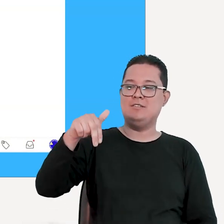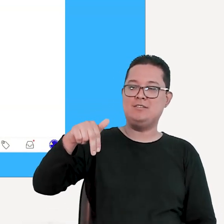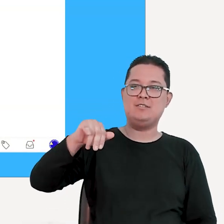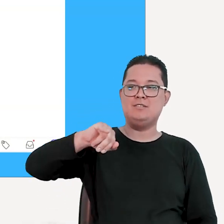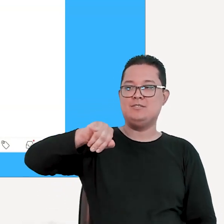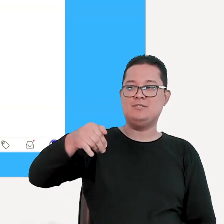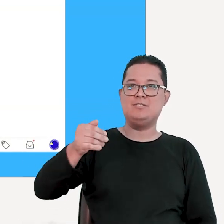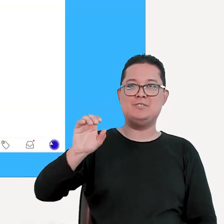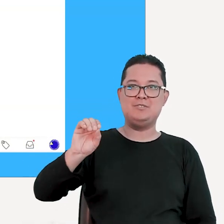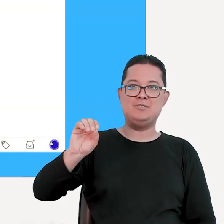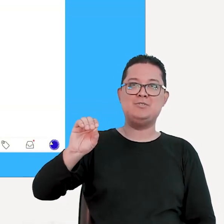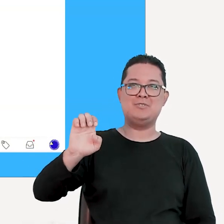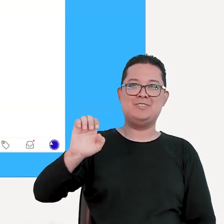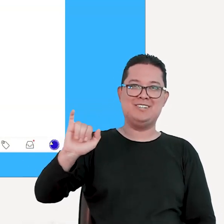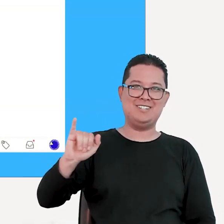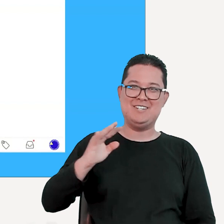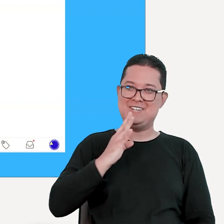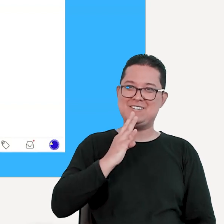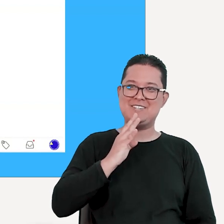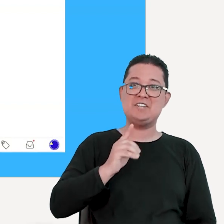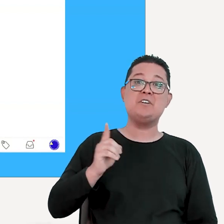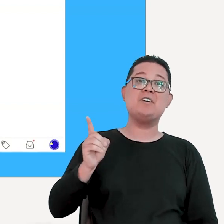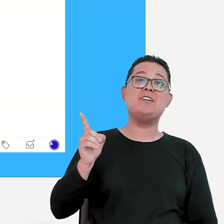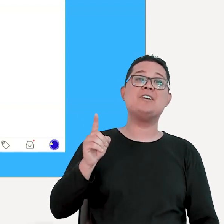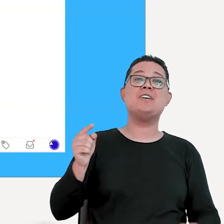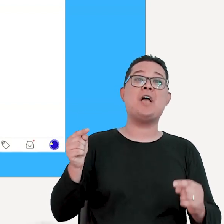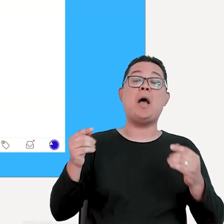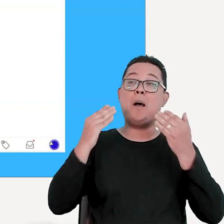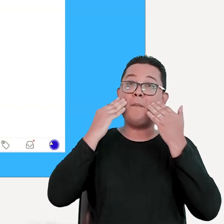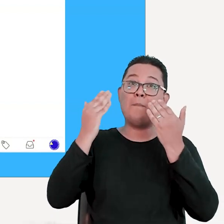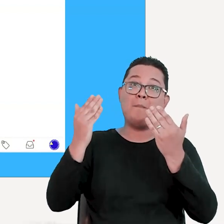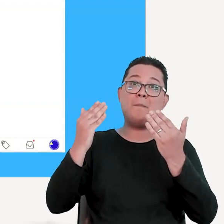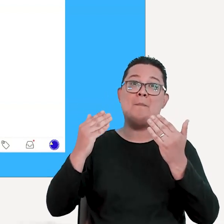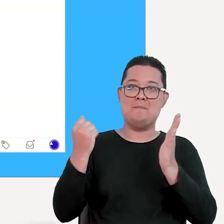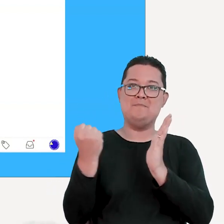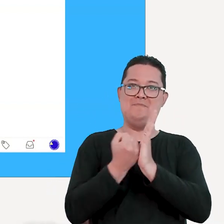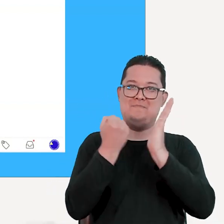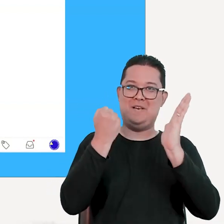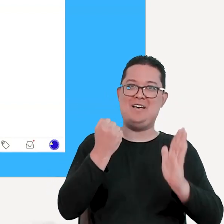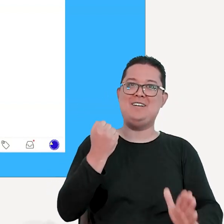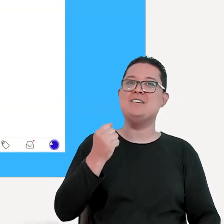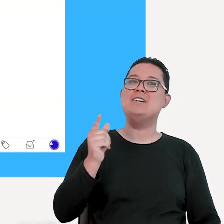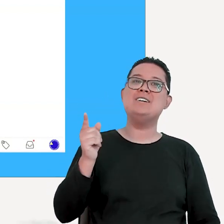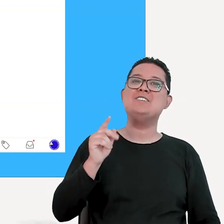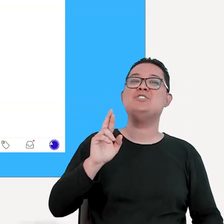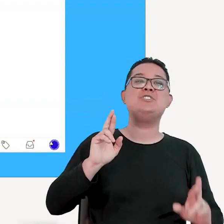peculiar, porque a voz do Enjoei, ela é bem informal, ela é bem